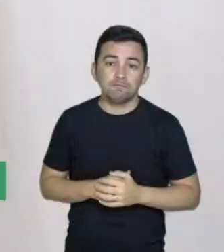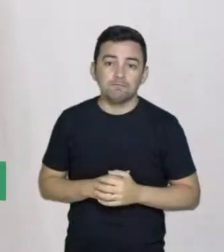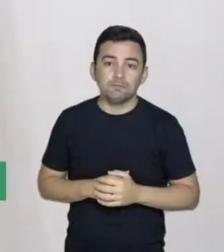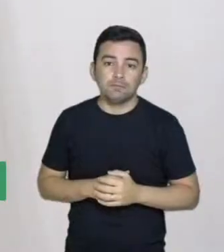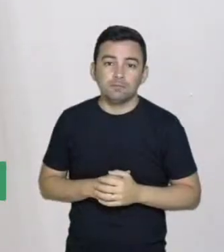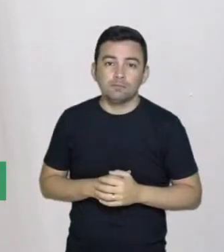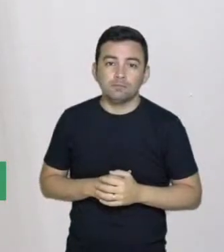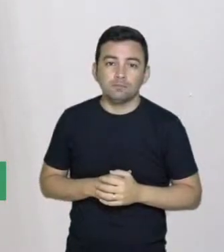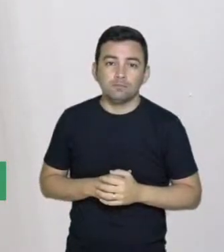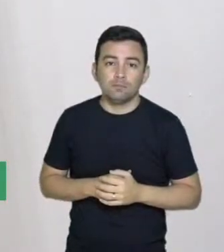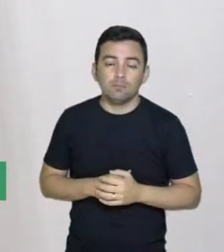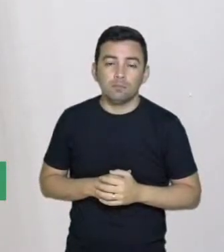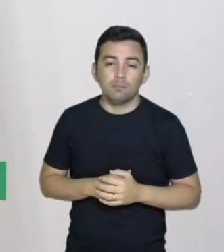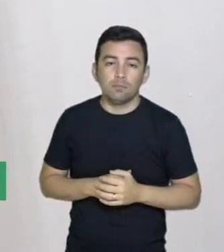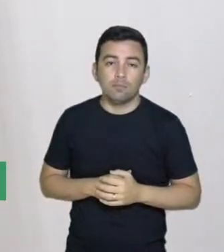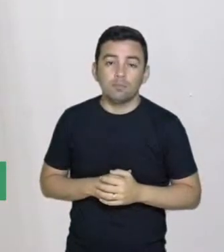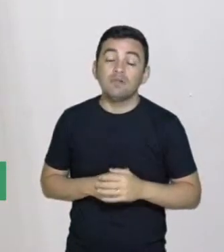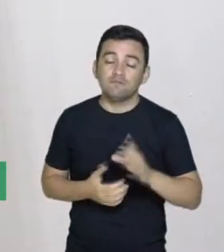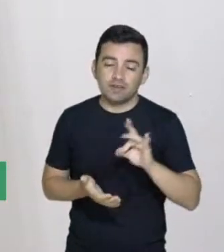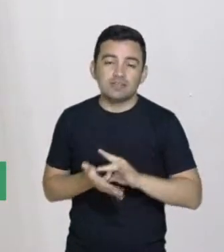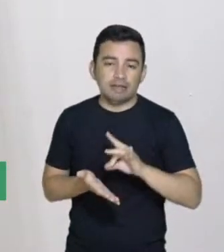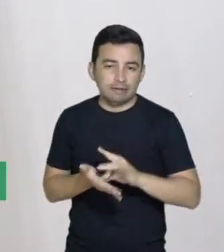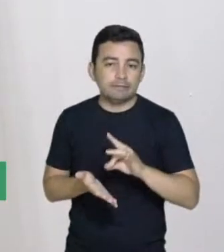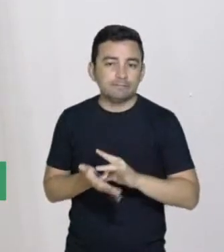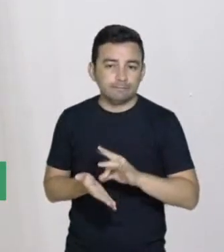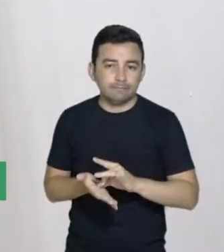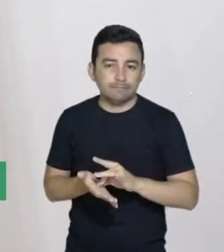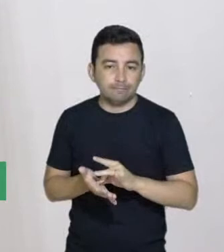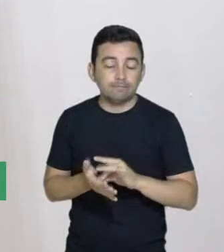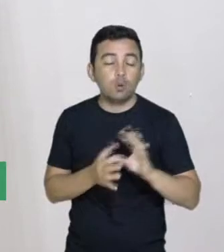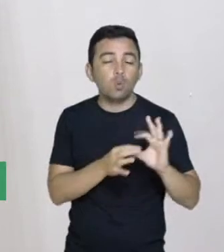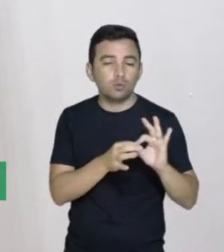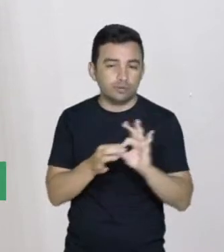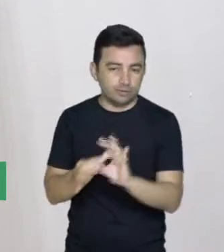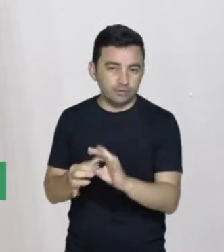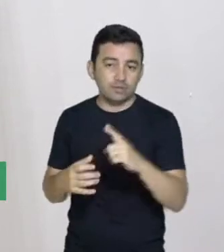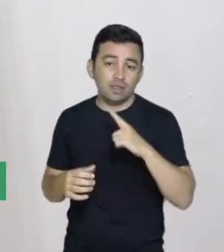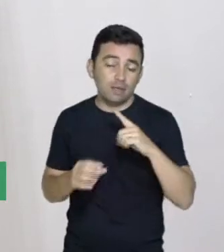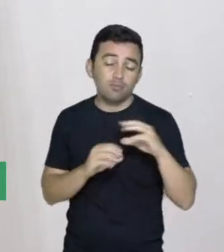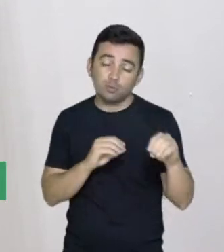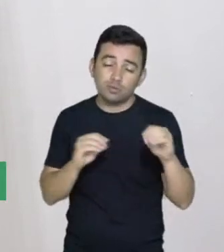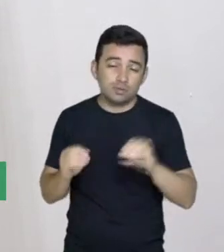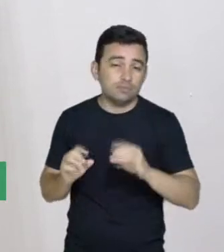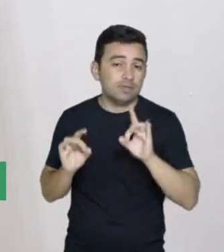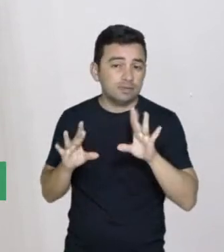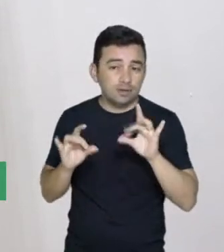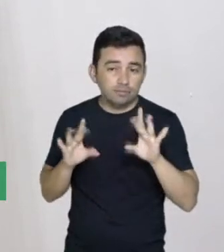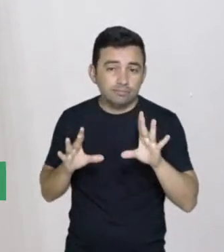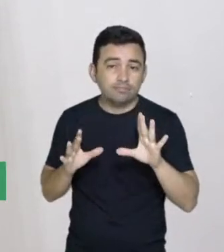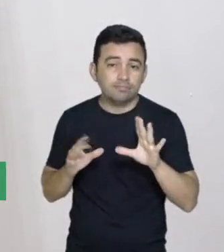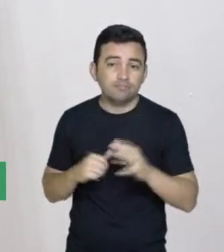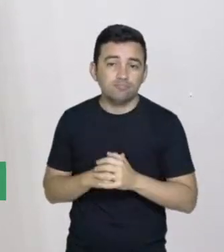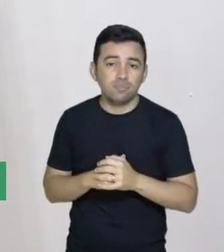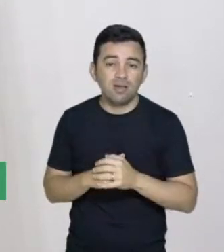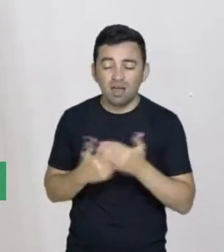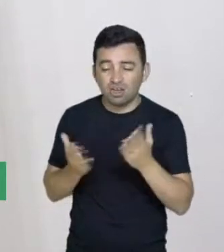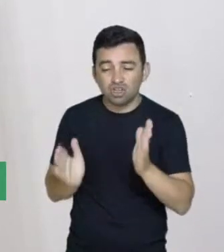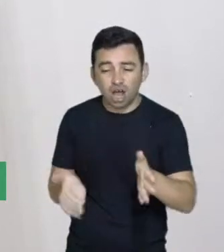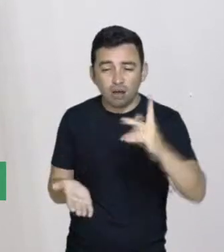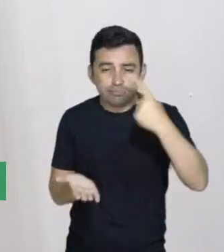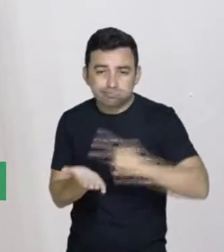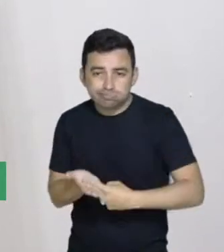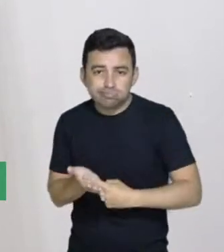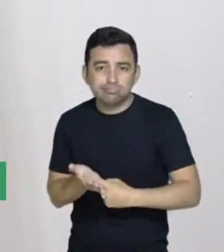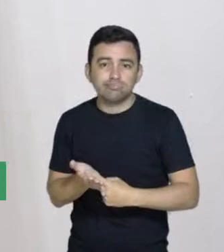Eberson pela parte. E, na verdade, o conceito e o contexto é esse. Existem as transferências especiais, deputado Zilli, elas estão pactuadas, estão